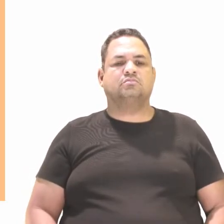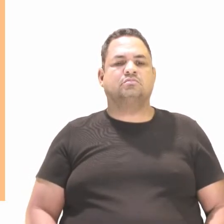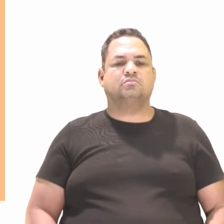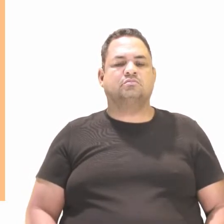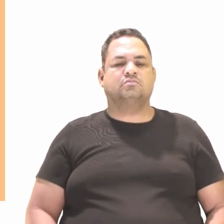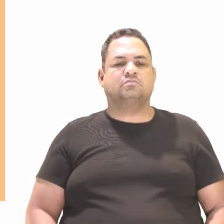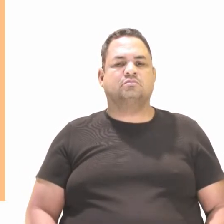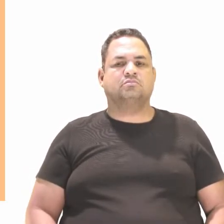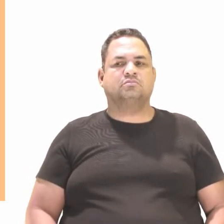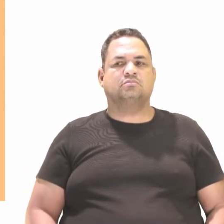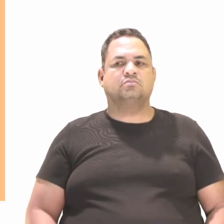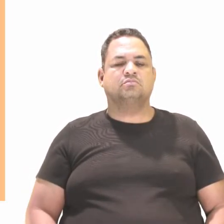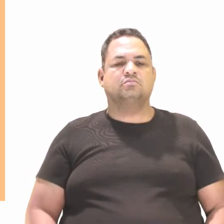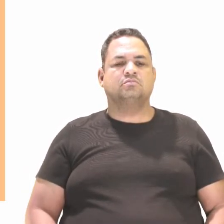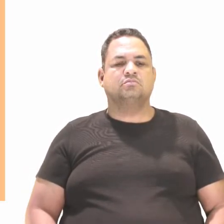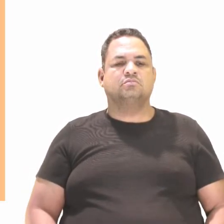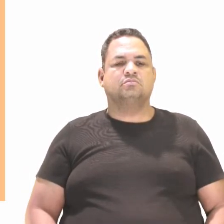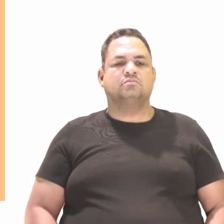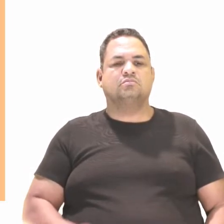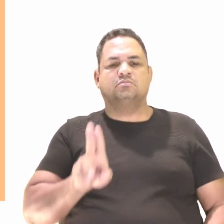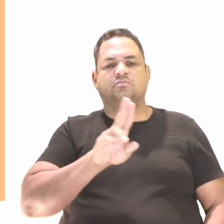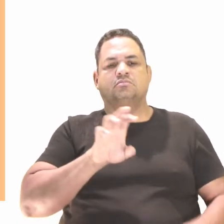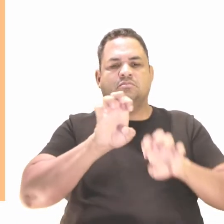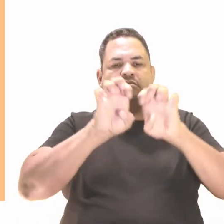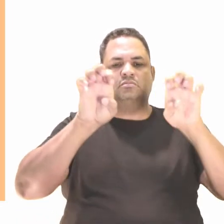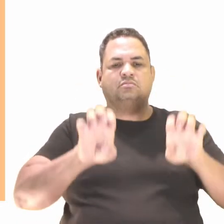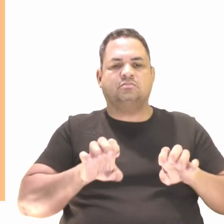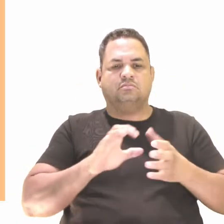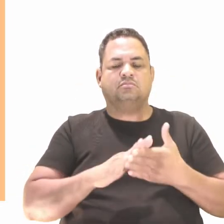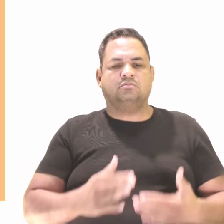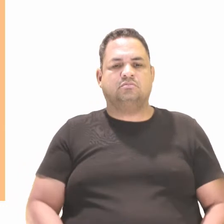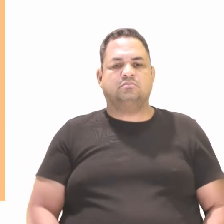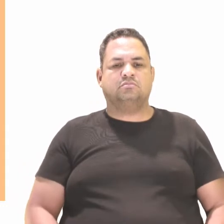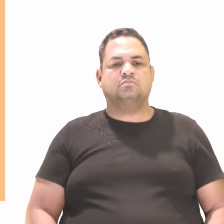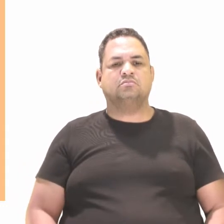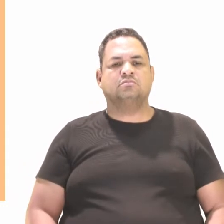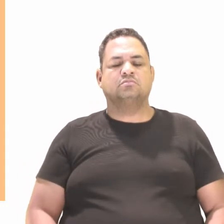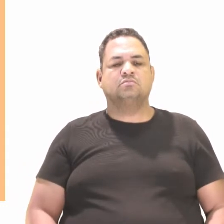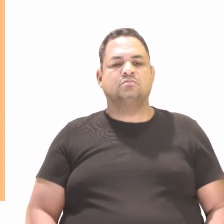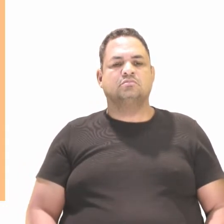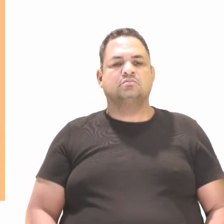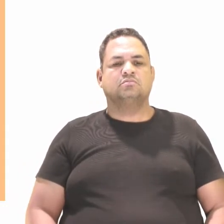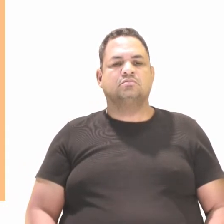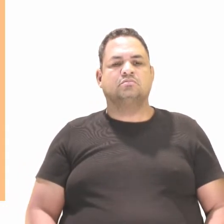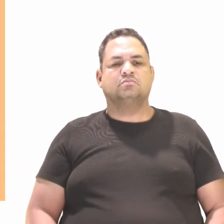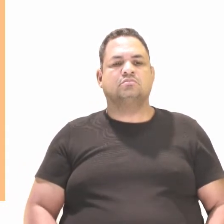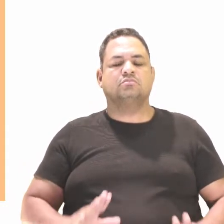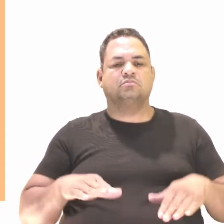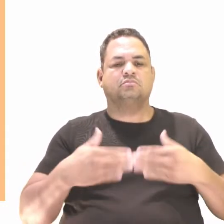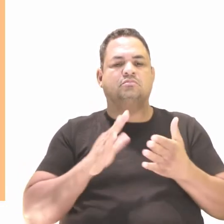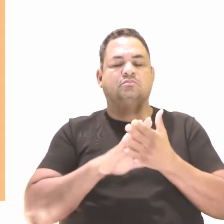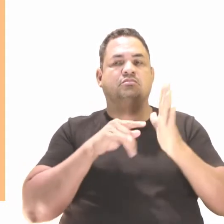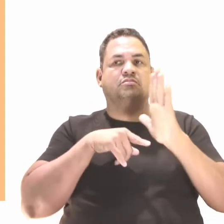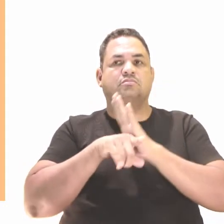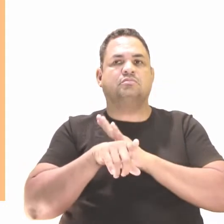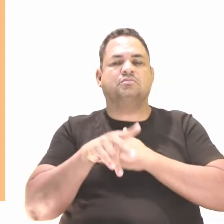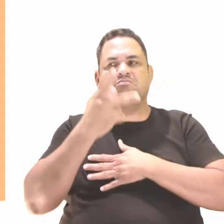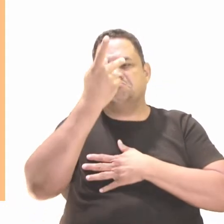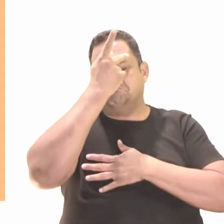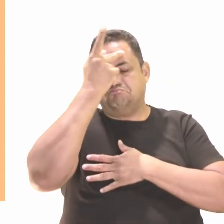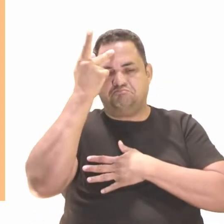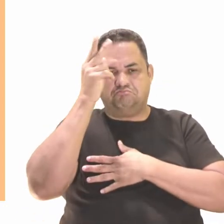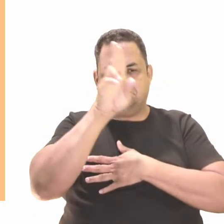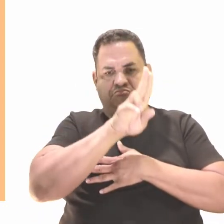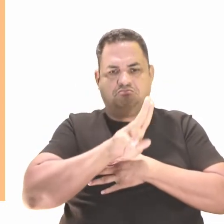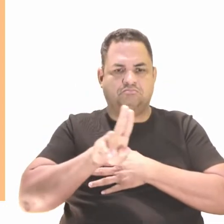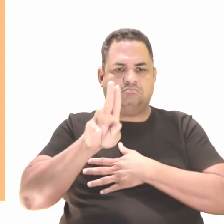along? Ou então usando a estrutura do do you want, para quando você pergunta para alguém, né? Porque você está